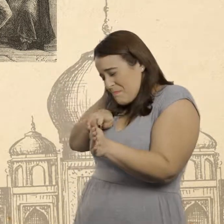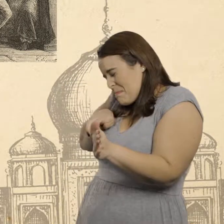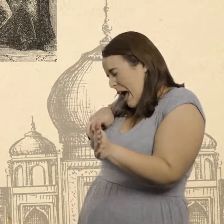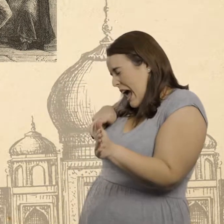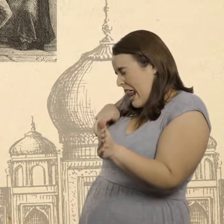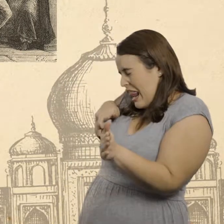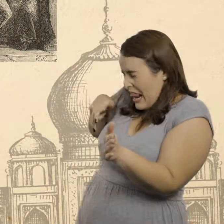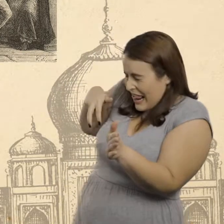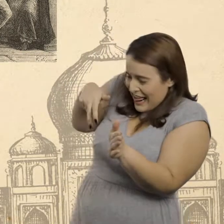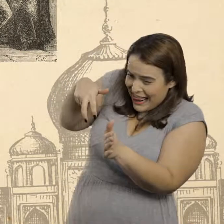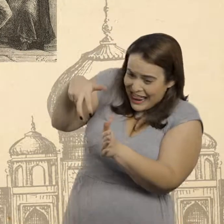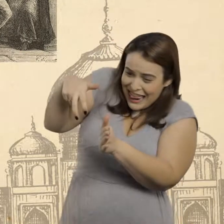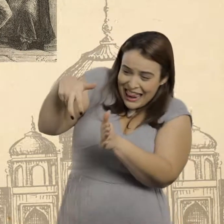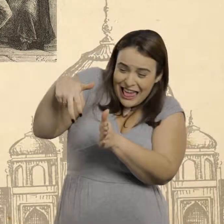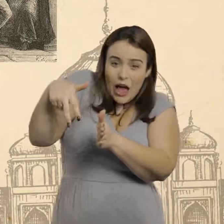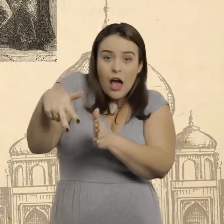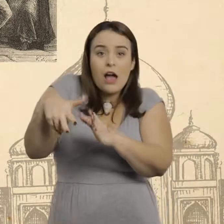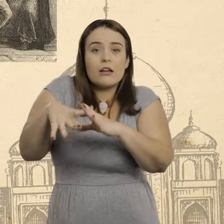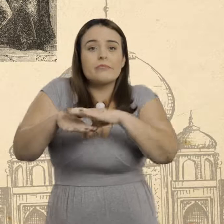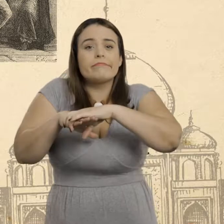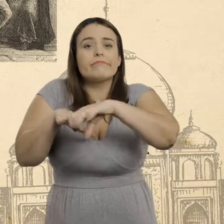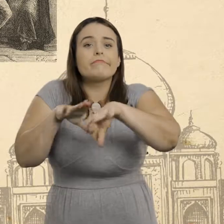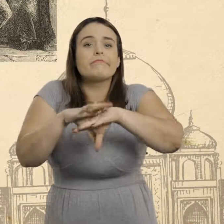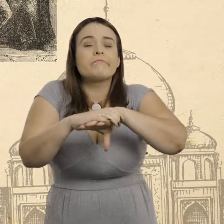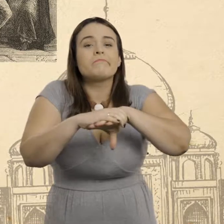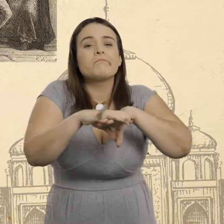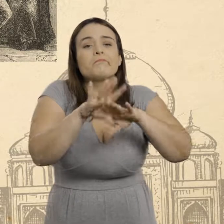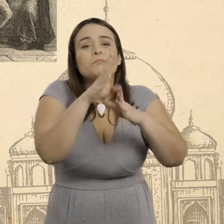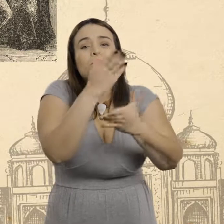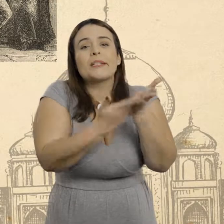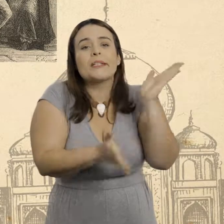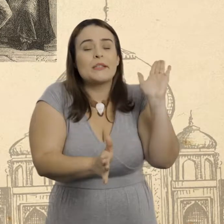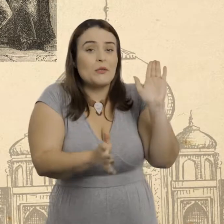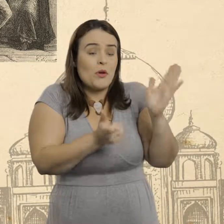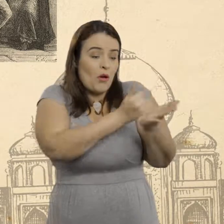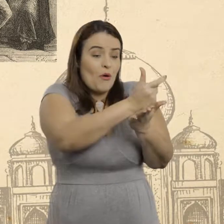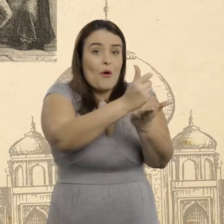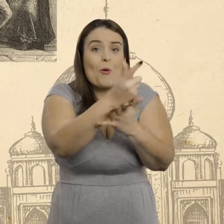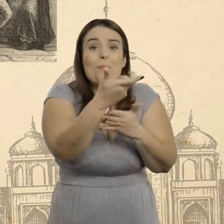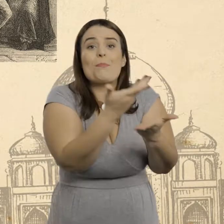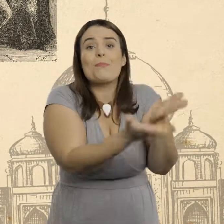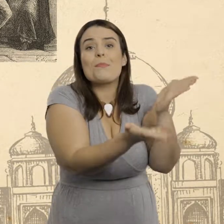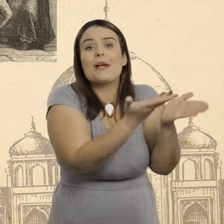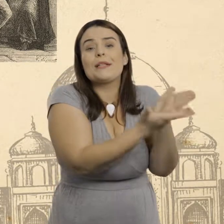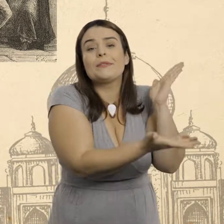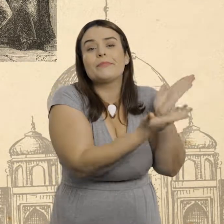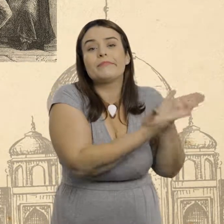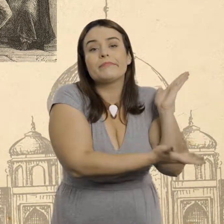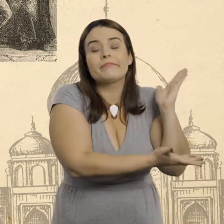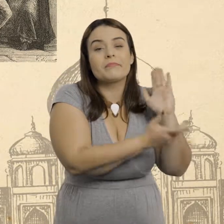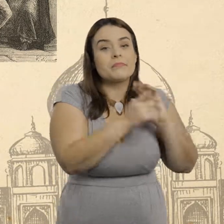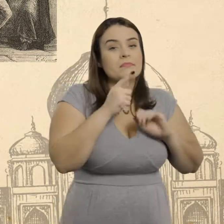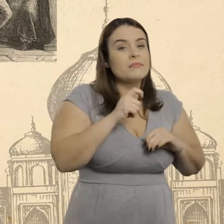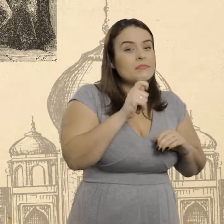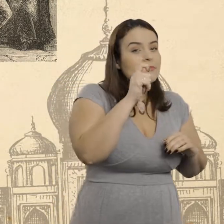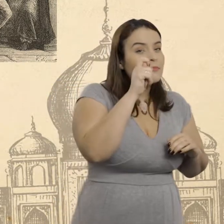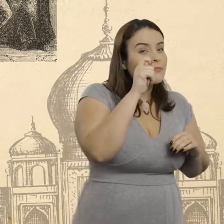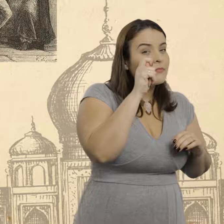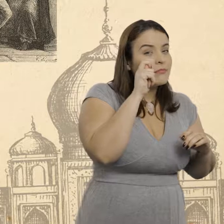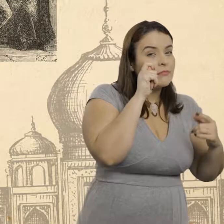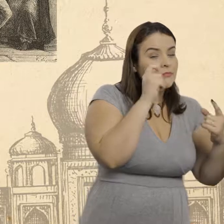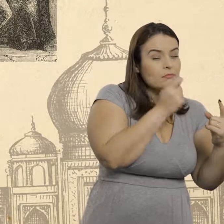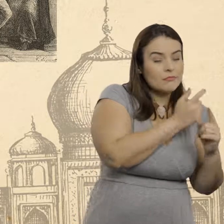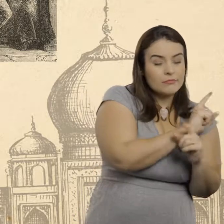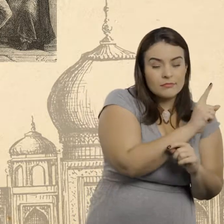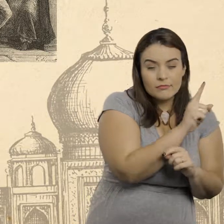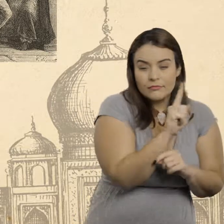chegou correndo descalço na plataforma de embarque. Na briga, ele perdeu as compras que fez para o Sr. Fogg. O detetive Fix